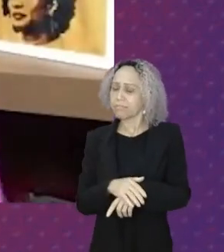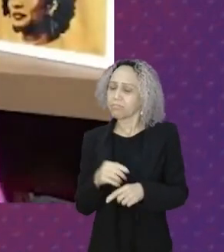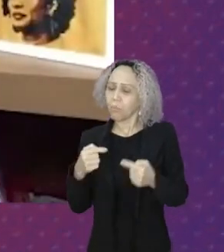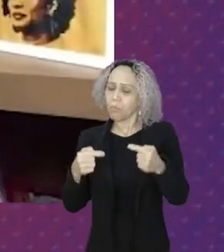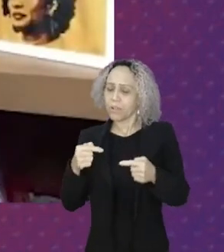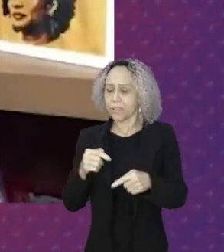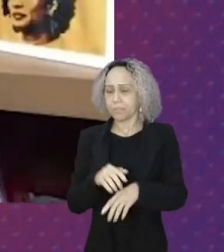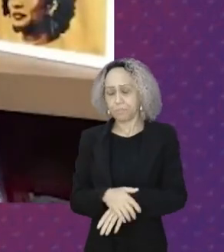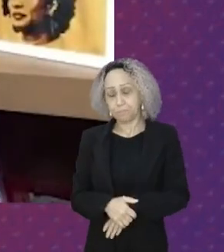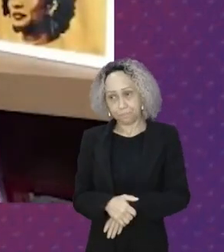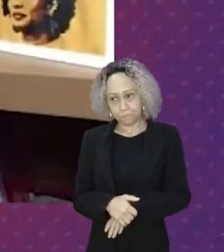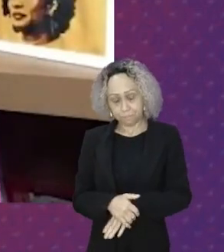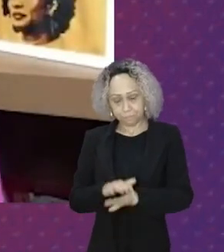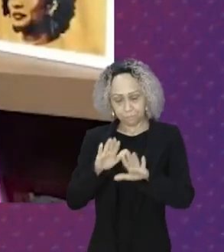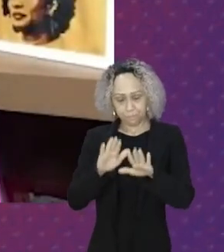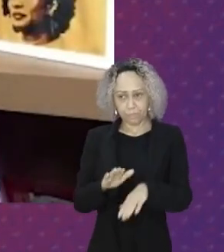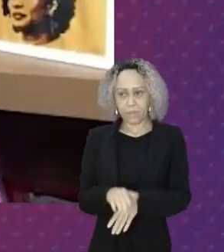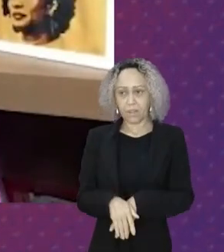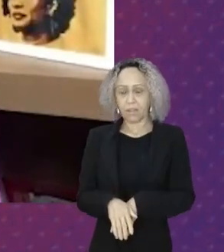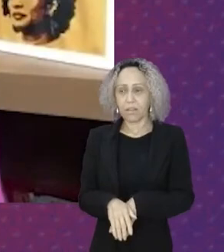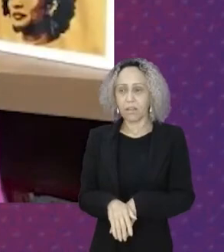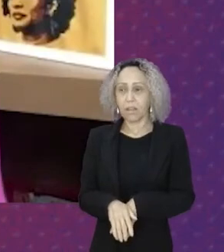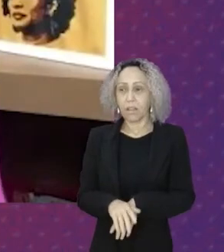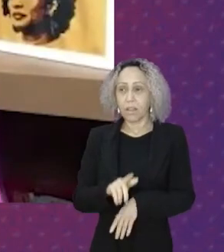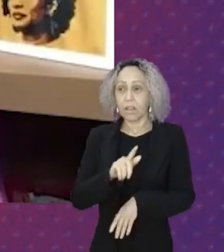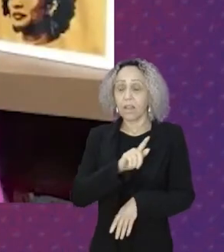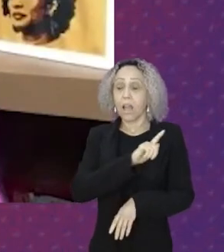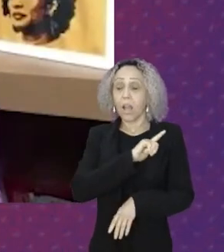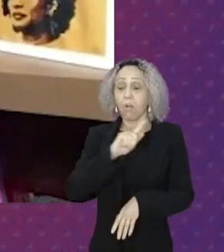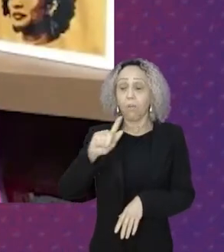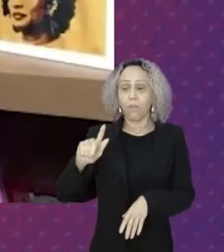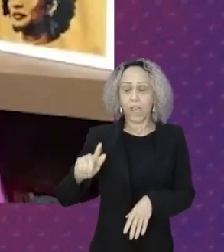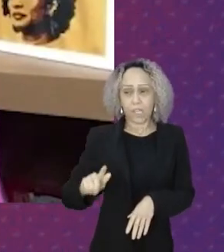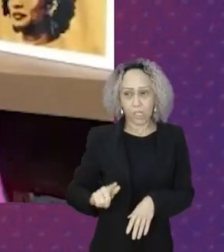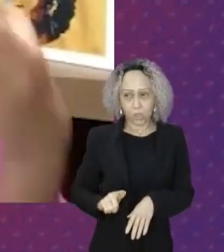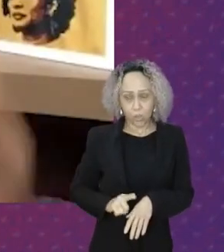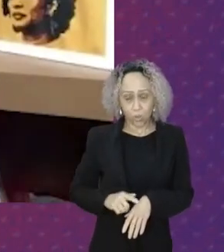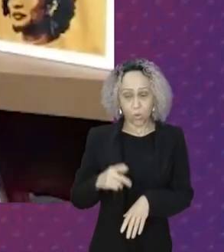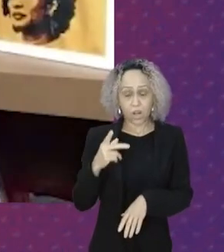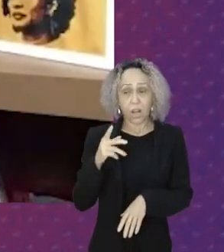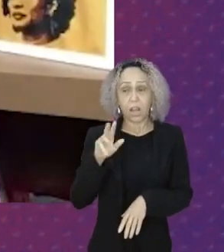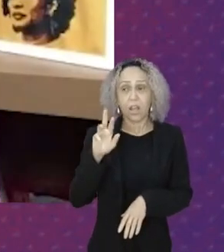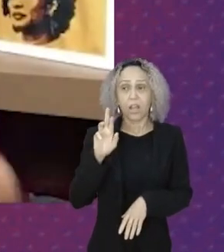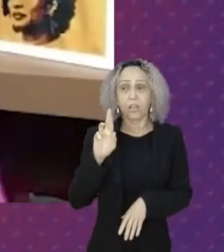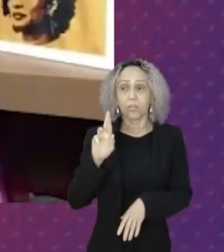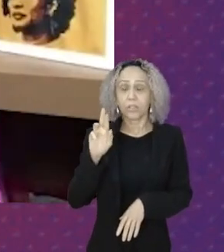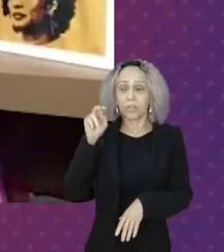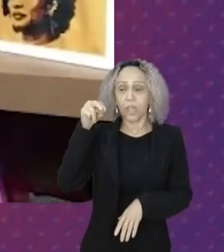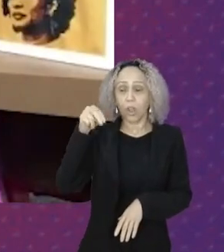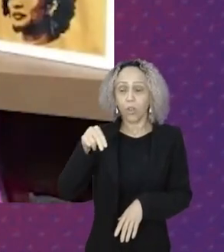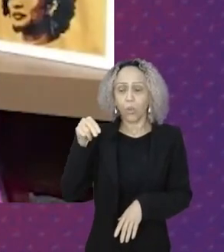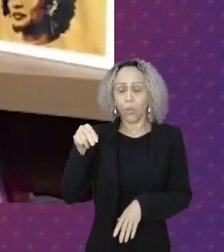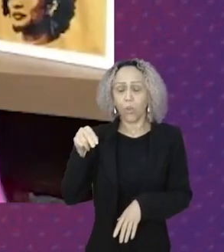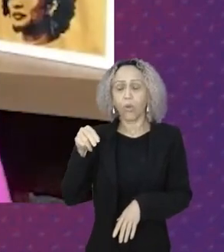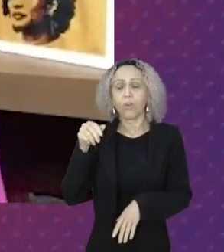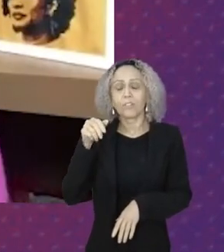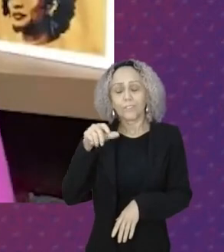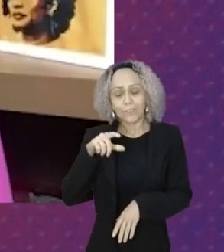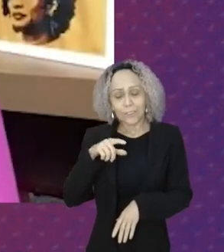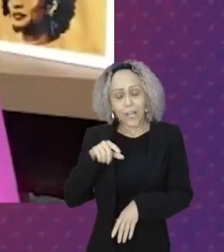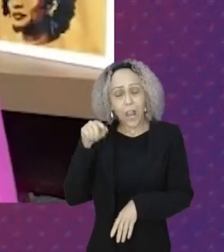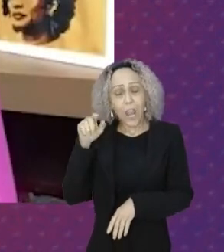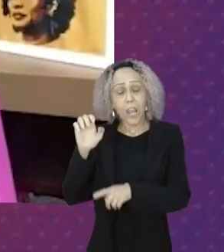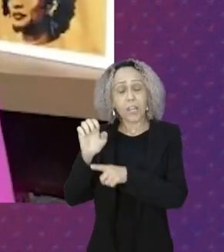falando, a governadora agora passou um período no Rio Grande do Norte de crise na segurança, que